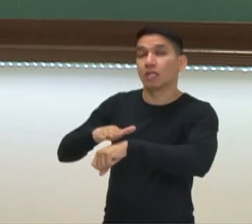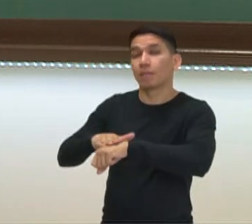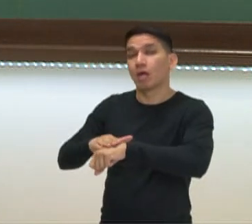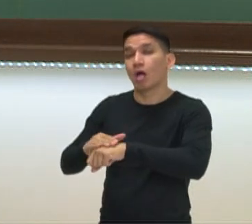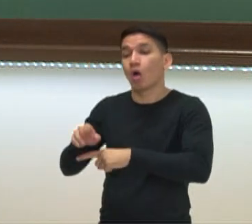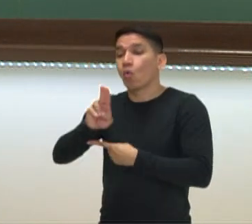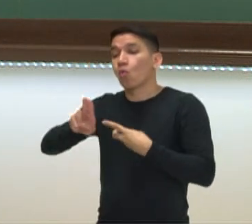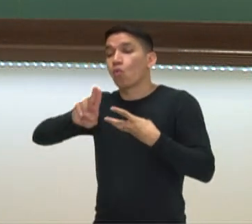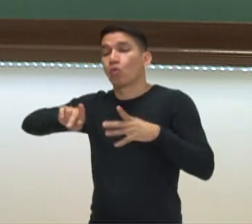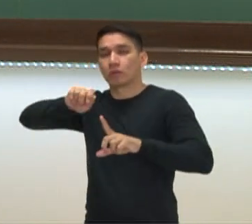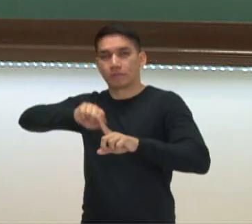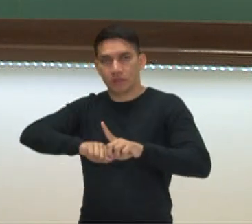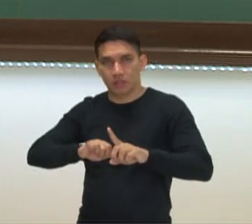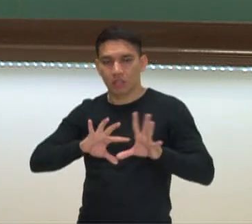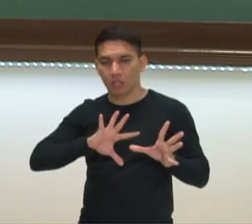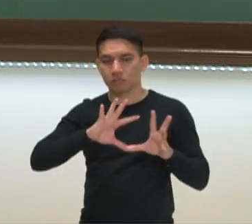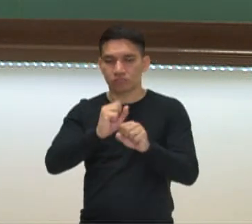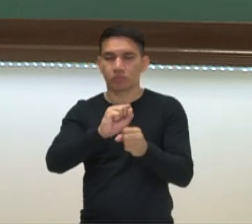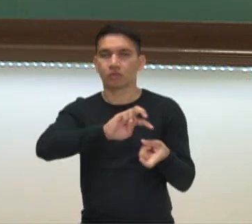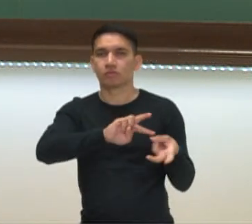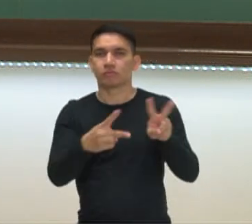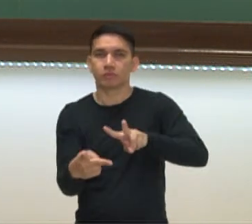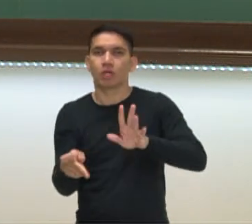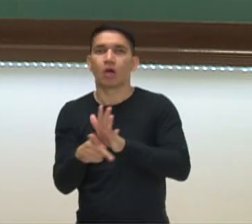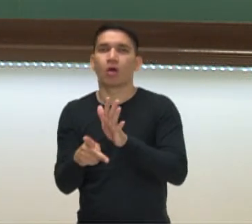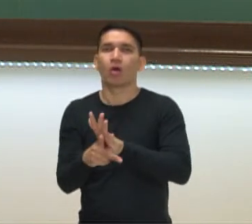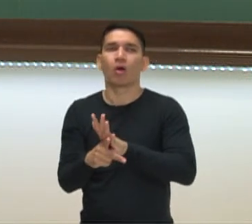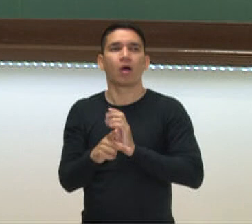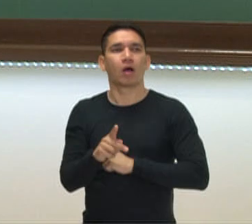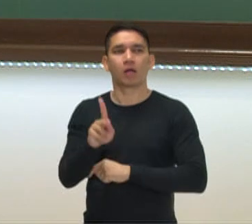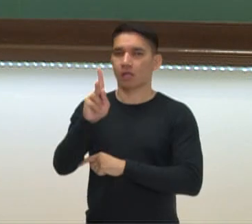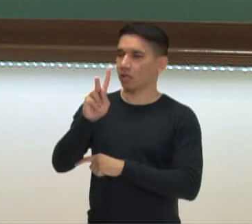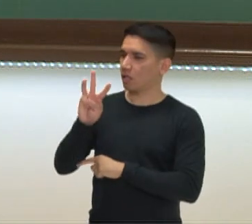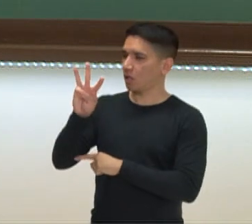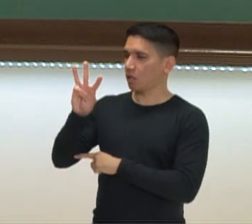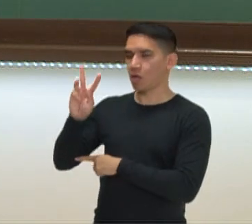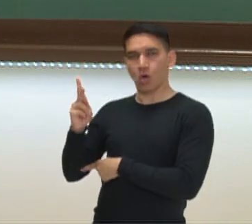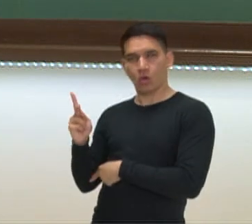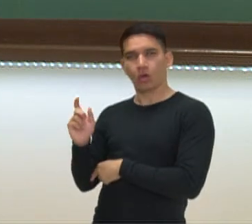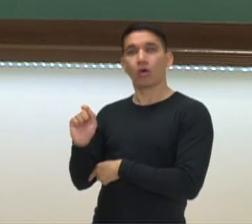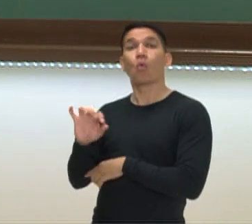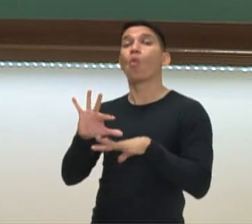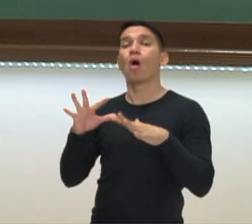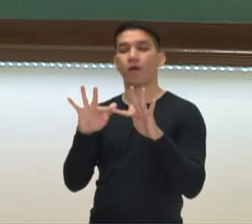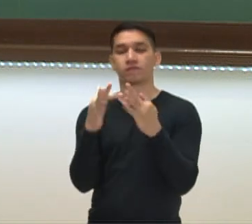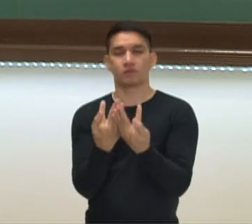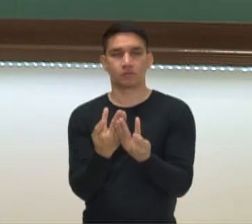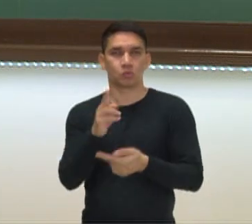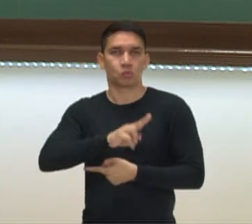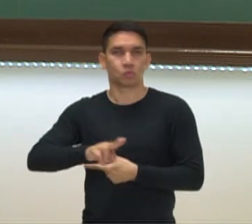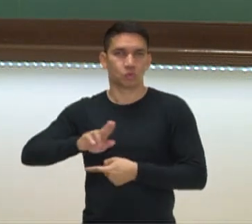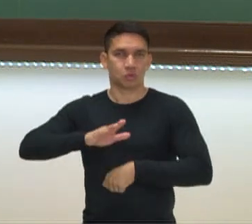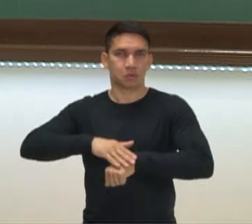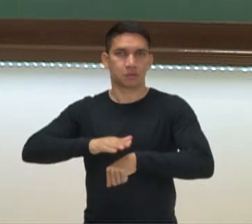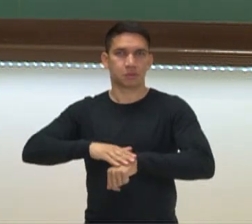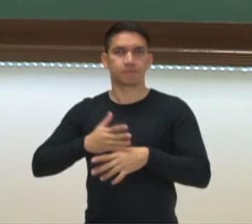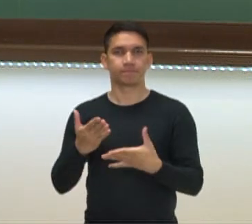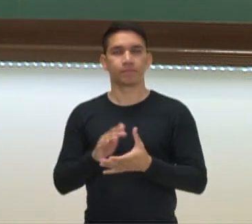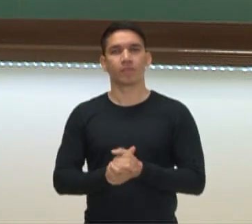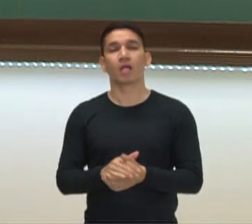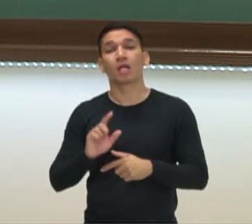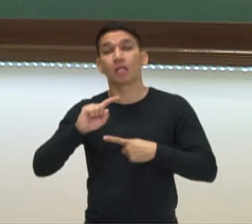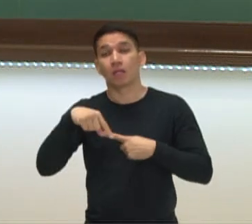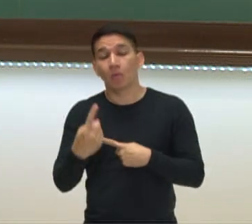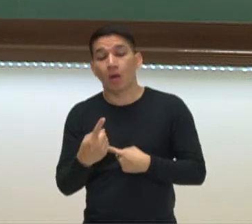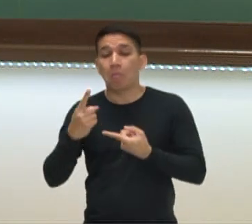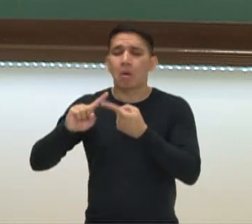no final tudo em kWh para você saber quanto que é a energia kWh consumida pela família no mês. E depois calcular o custo